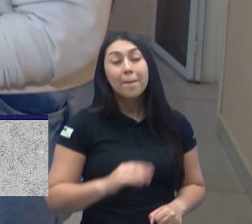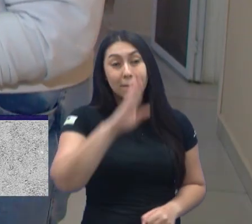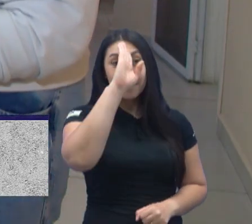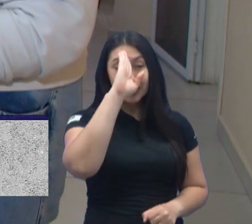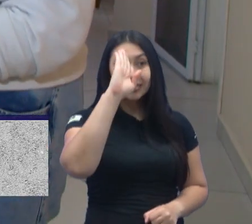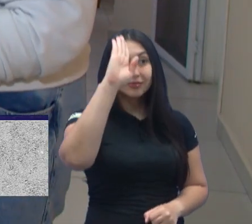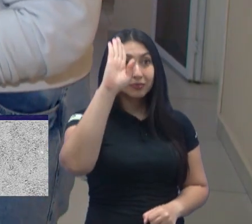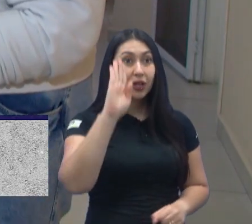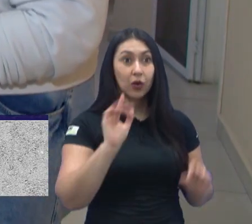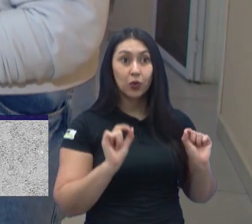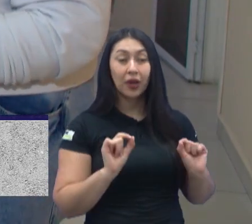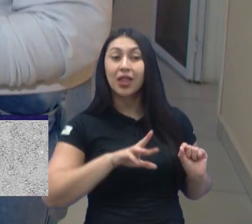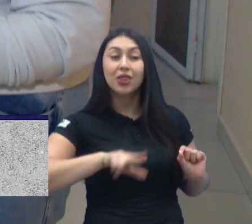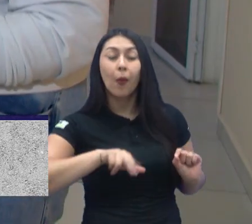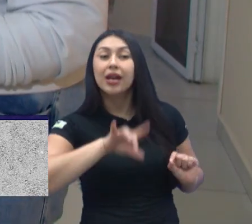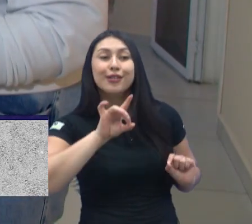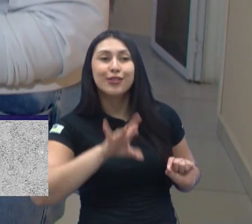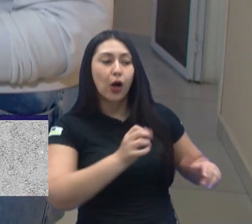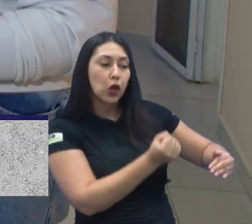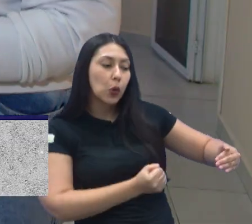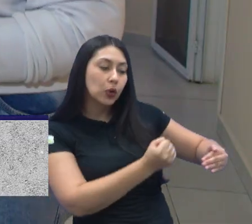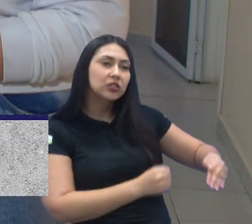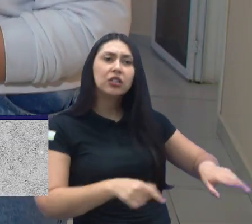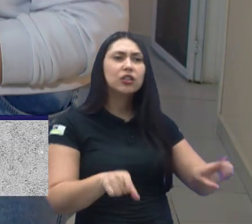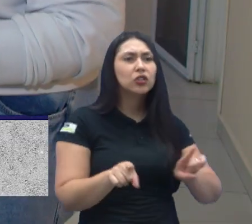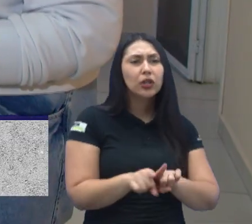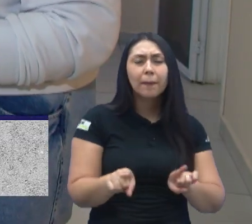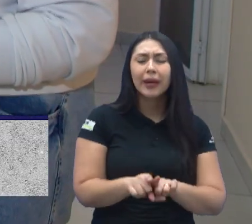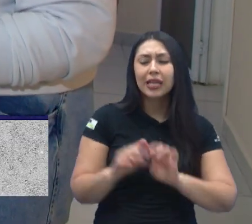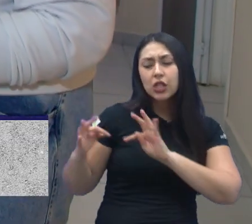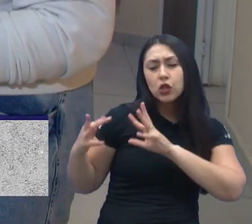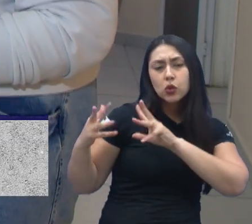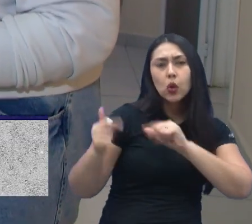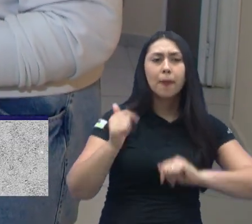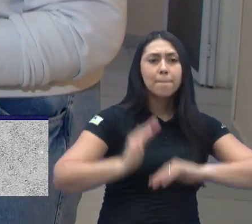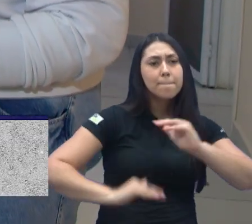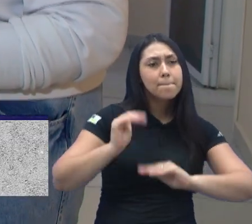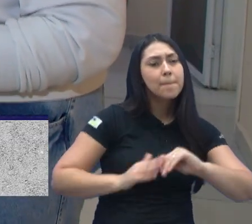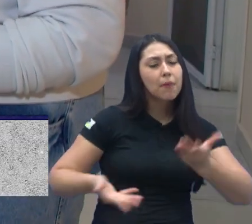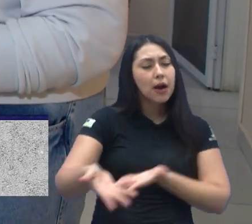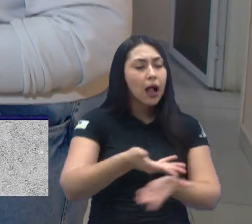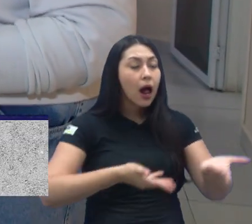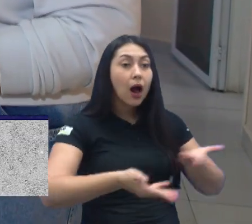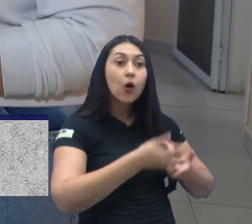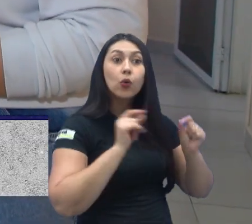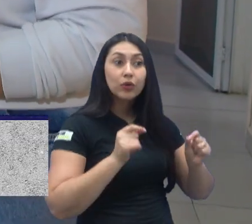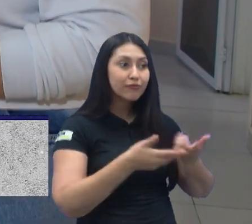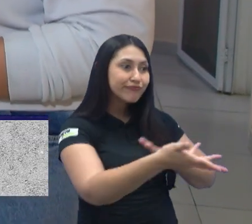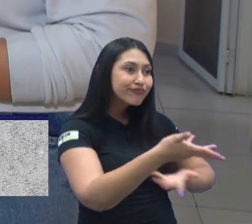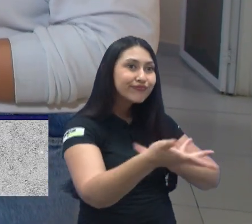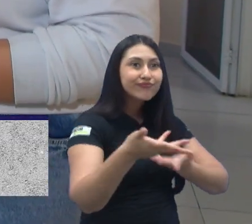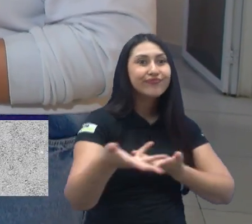na verdade não é só nas atividades de culinária, mas também em todas as atividades coletivas que acontecem aqui na casa, é realmente a interação